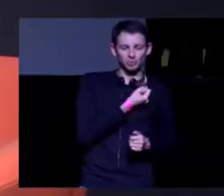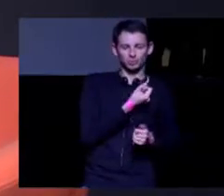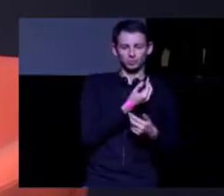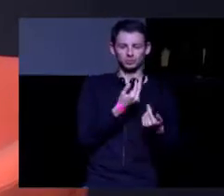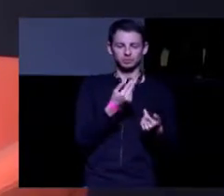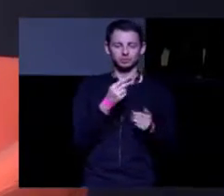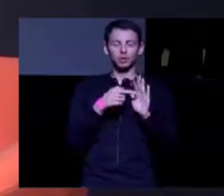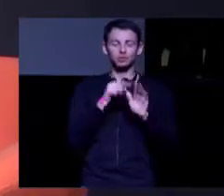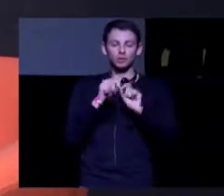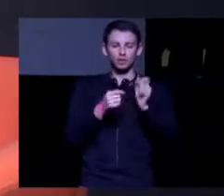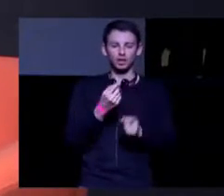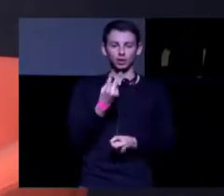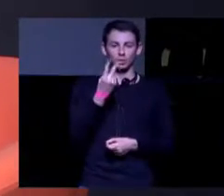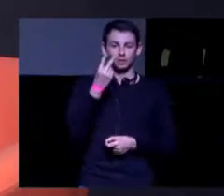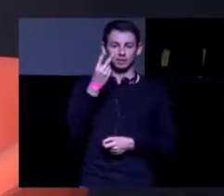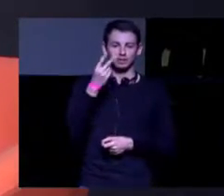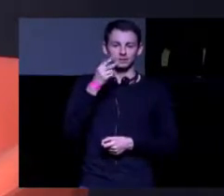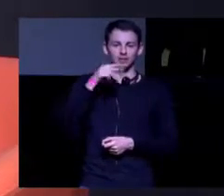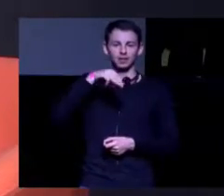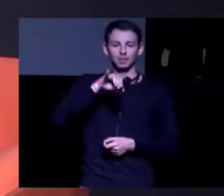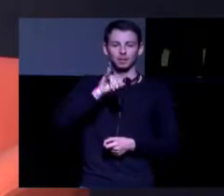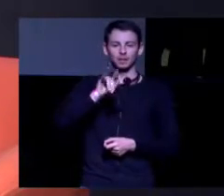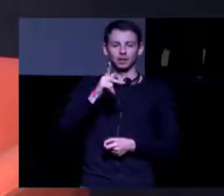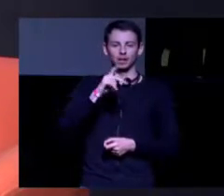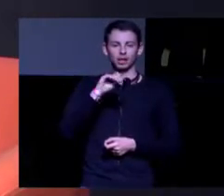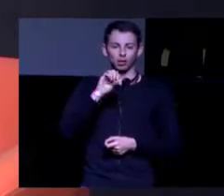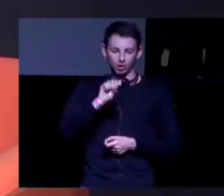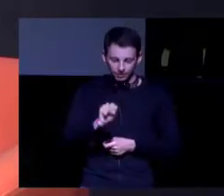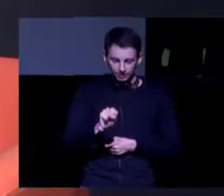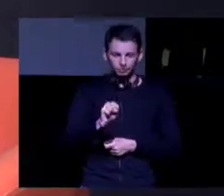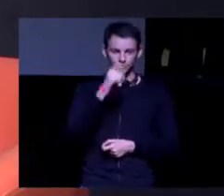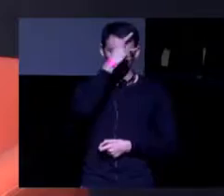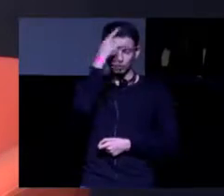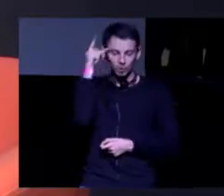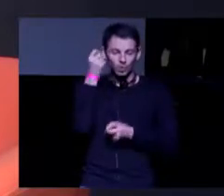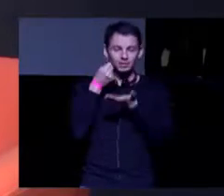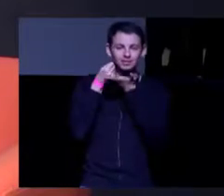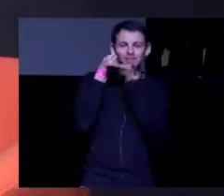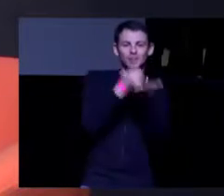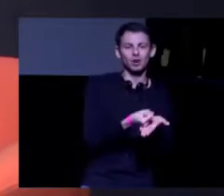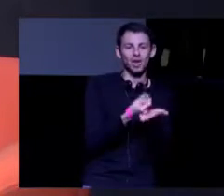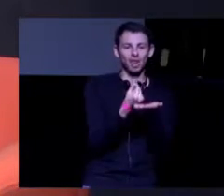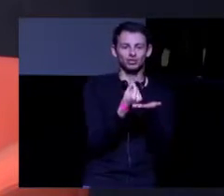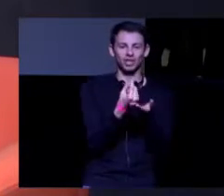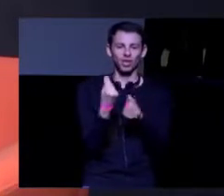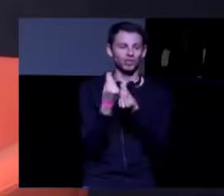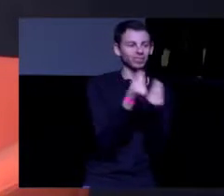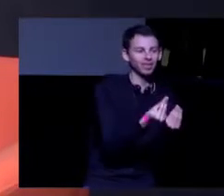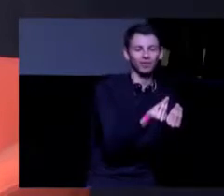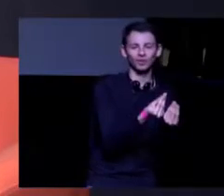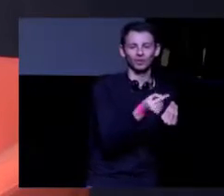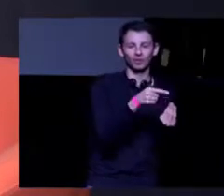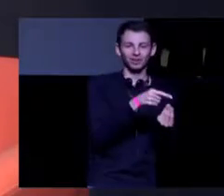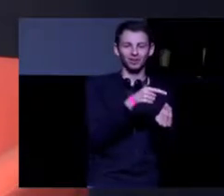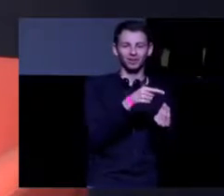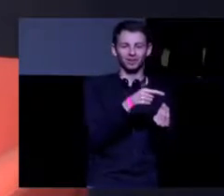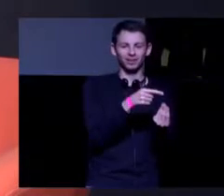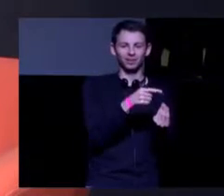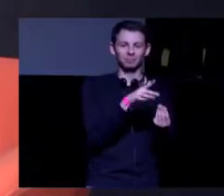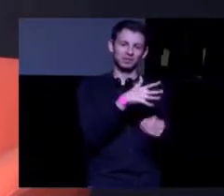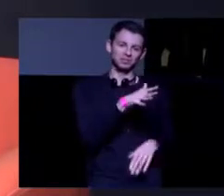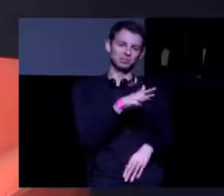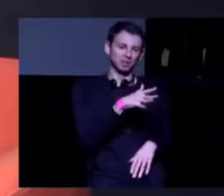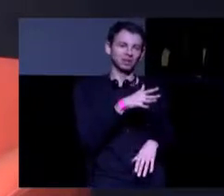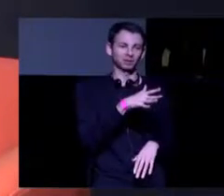2 milhões de pessoas novas tinham apoiado um projeto pela primeira vez, né, no Kickstarter em